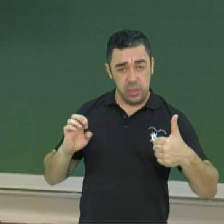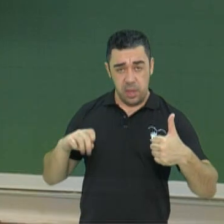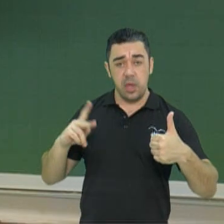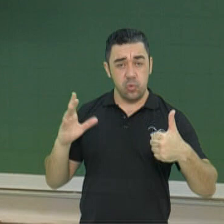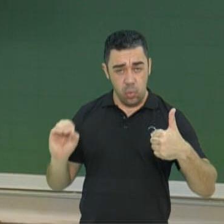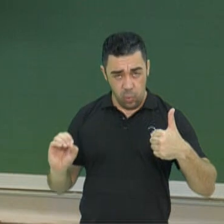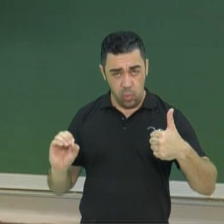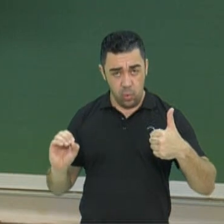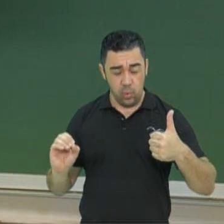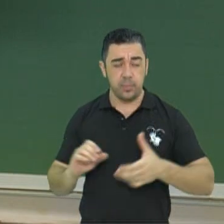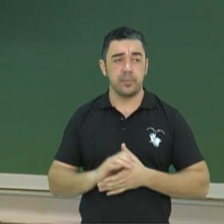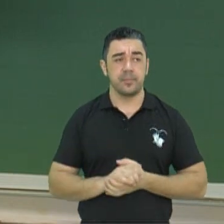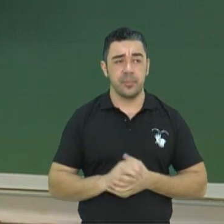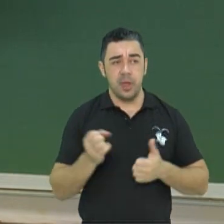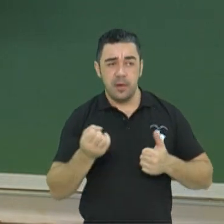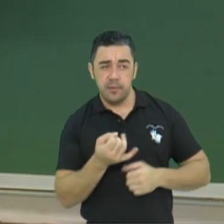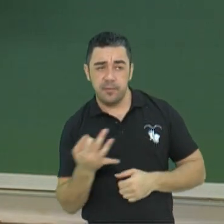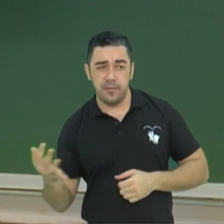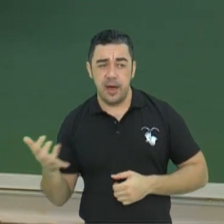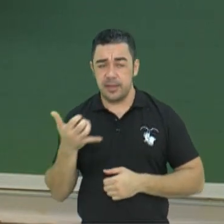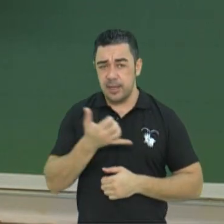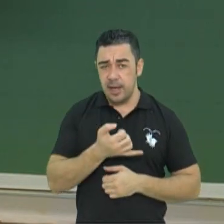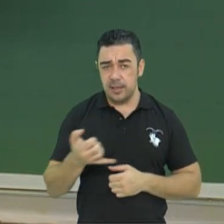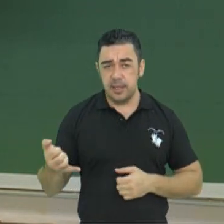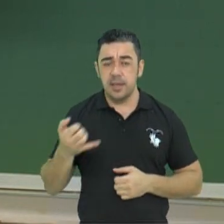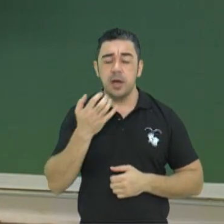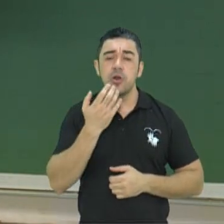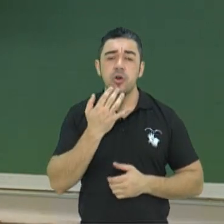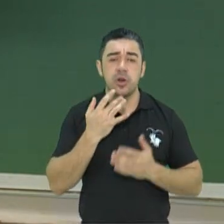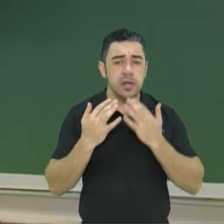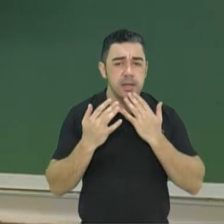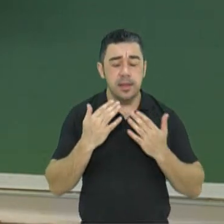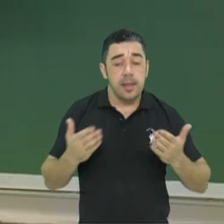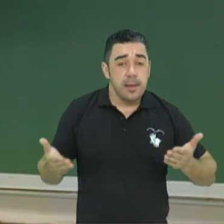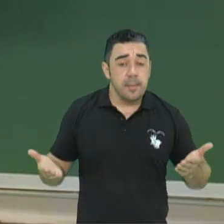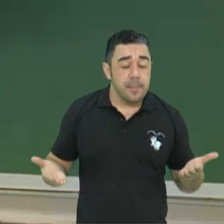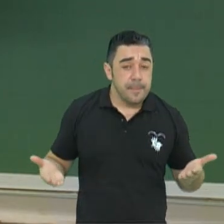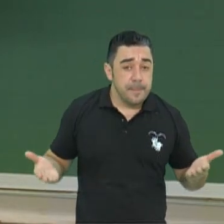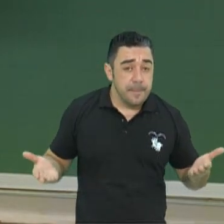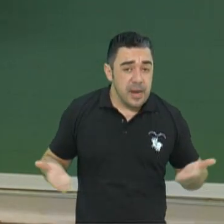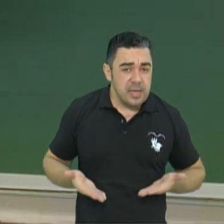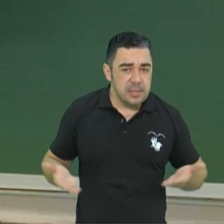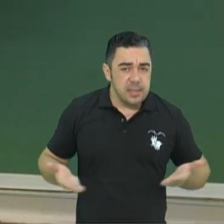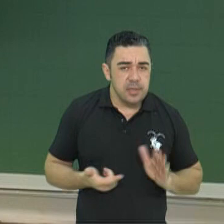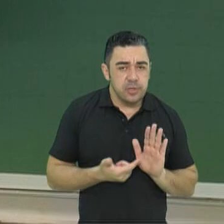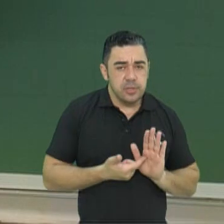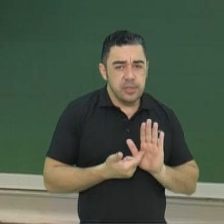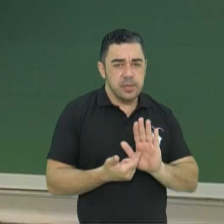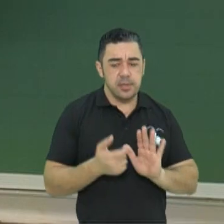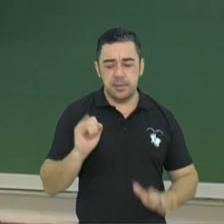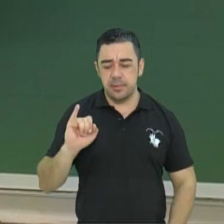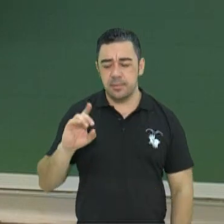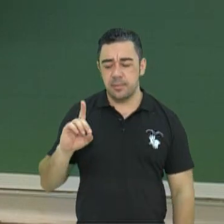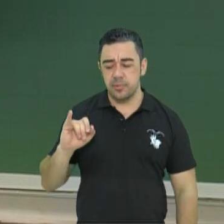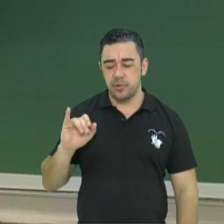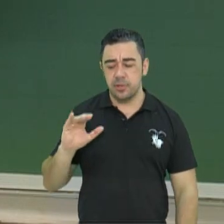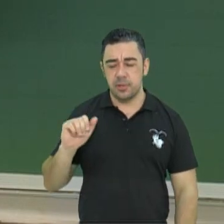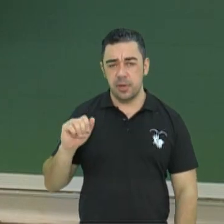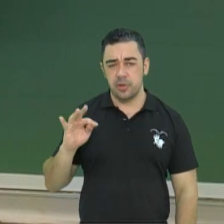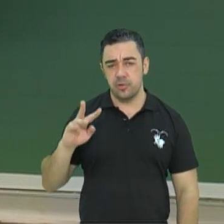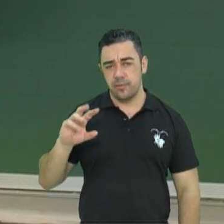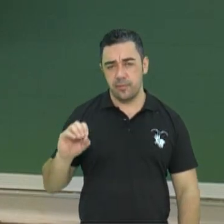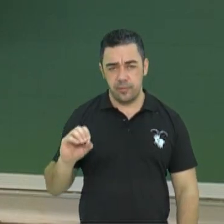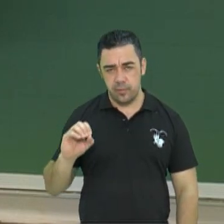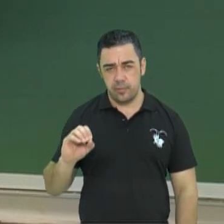eu tenho várias canetas coloridas. Está no presente do indicativo, então, primeira pessoa do